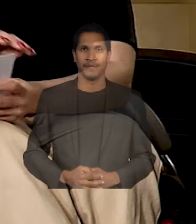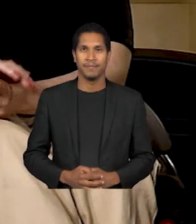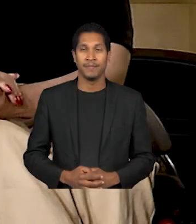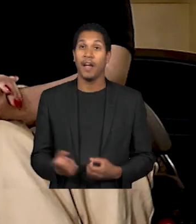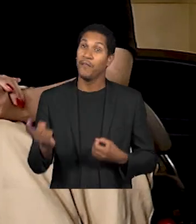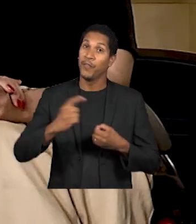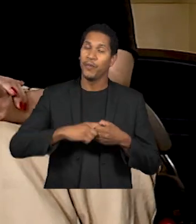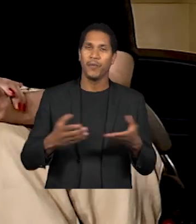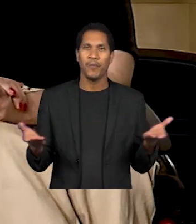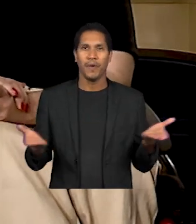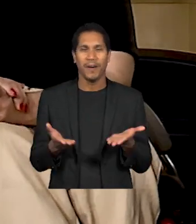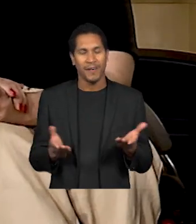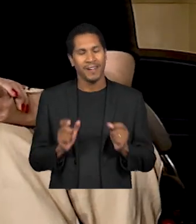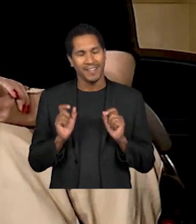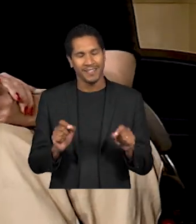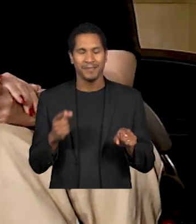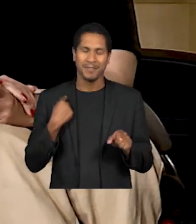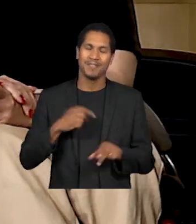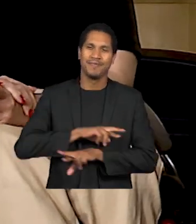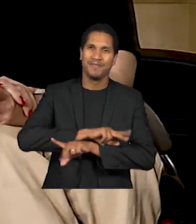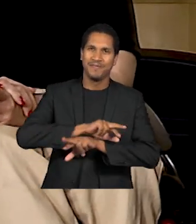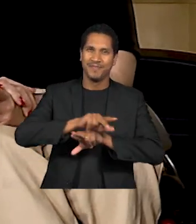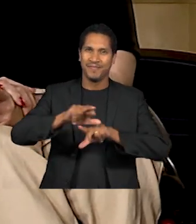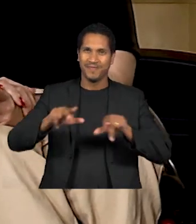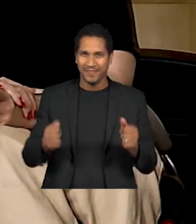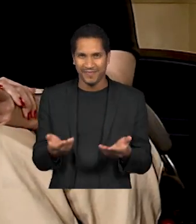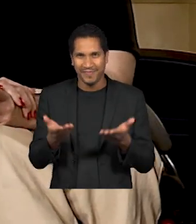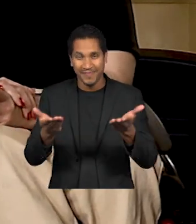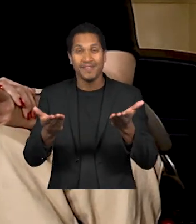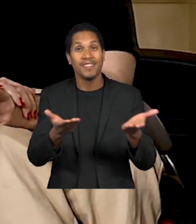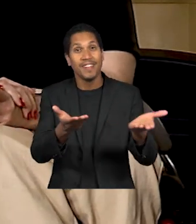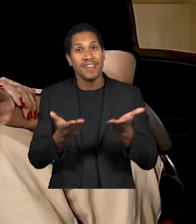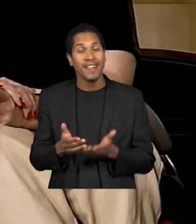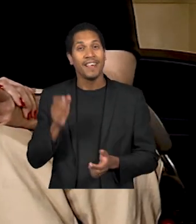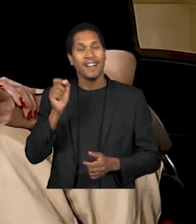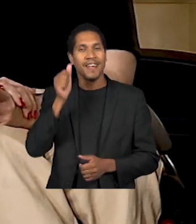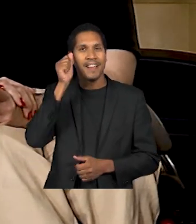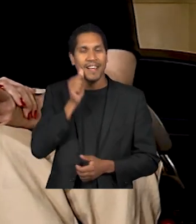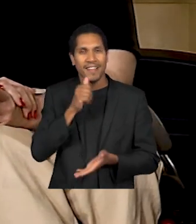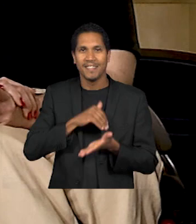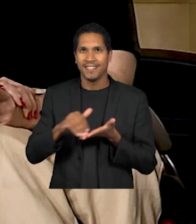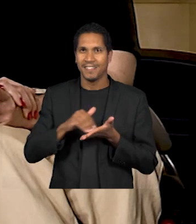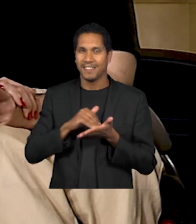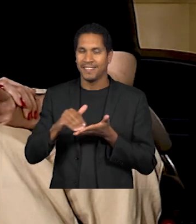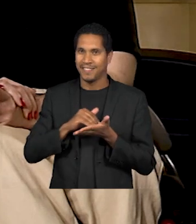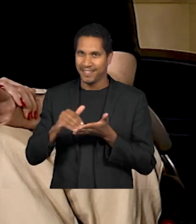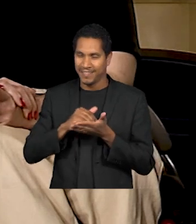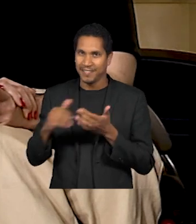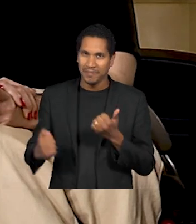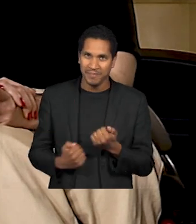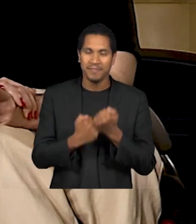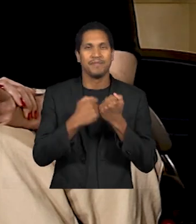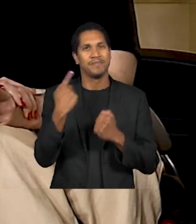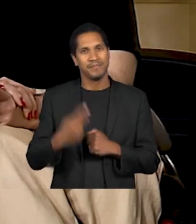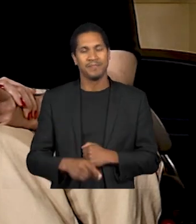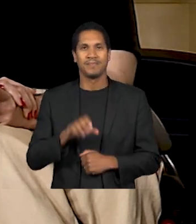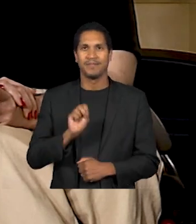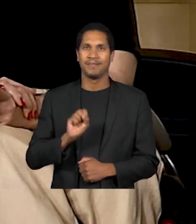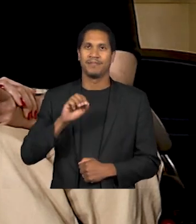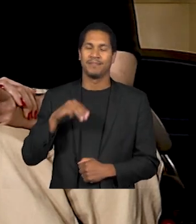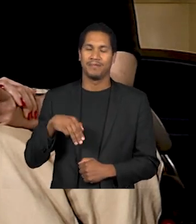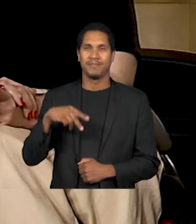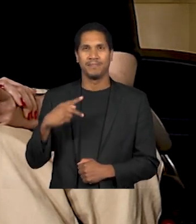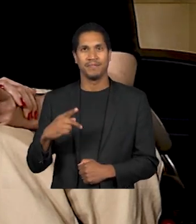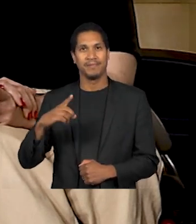Estamos de volta com o programa Diversidade. Hoje recebendo a secretária adjunta da Secretaria Municipal da Pessoa com Deficiência